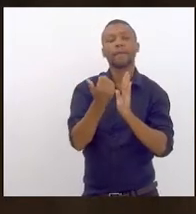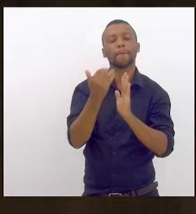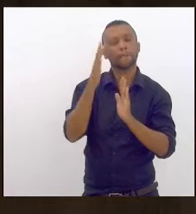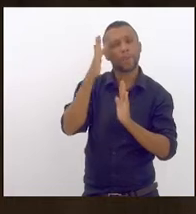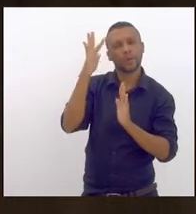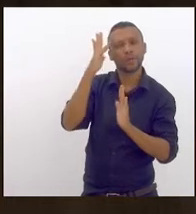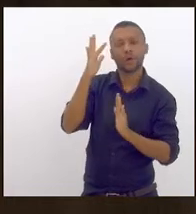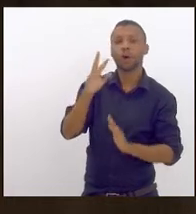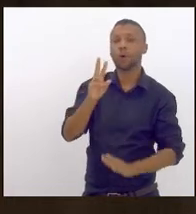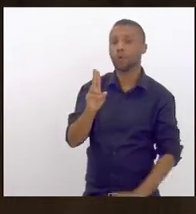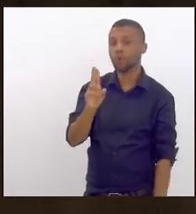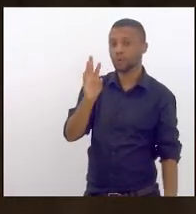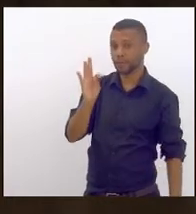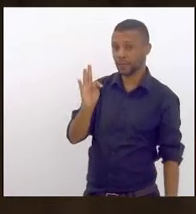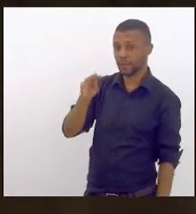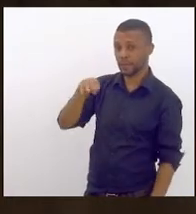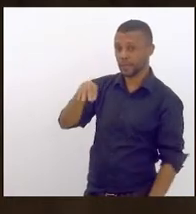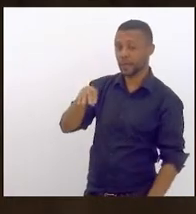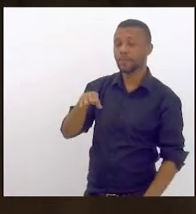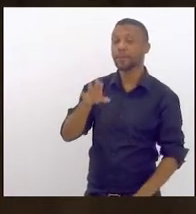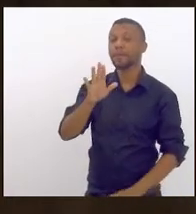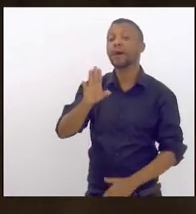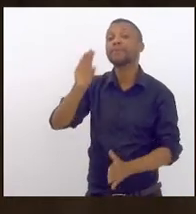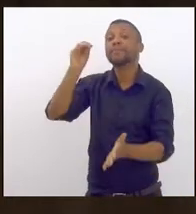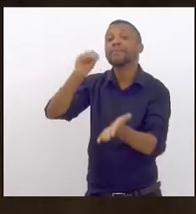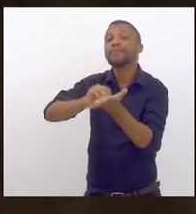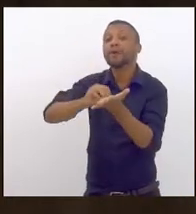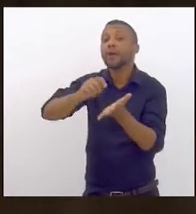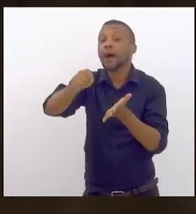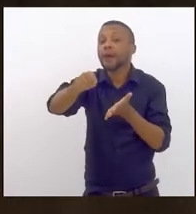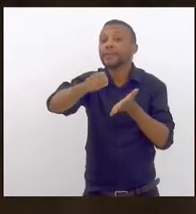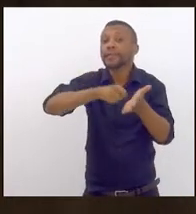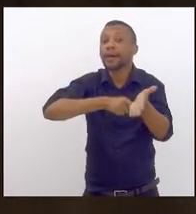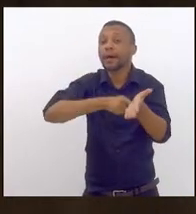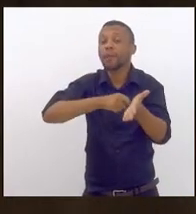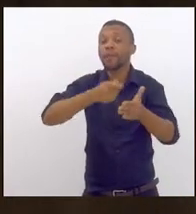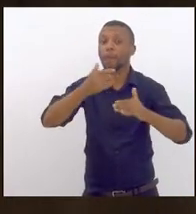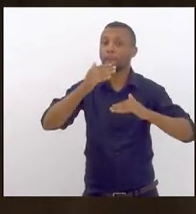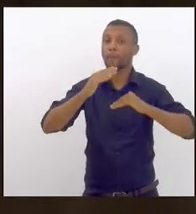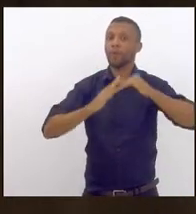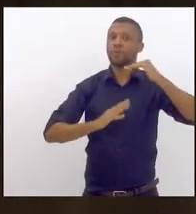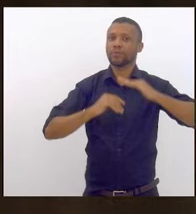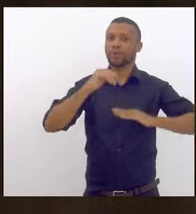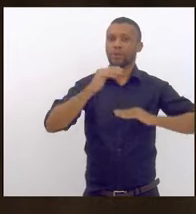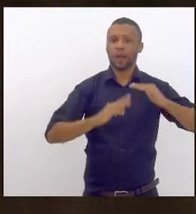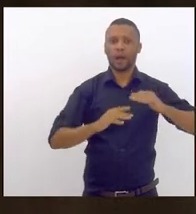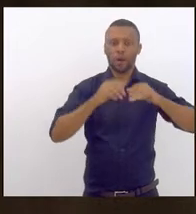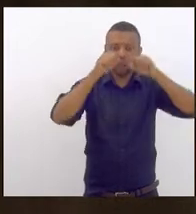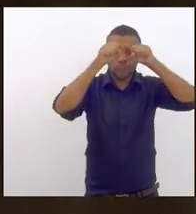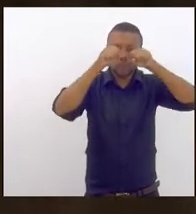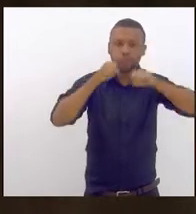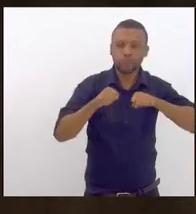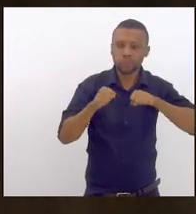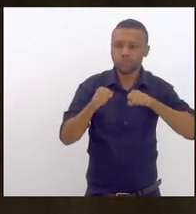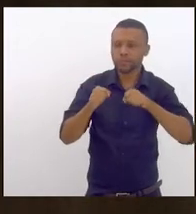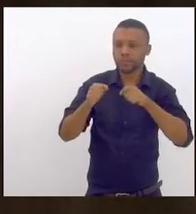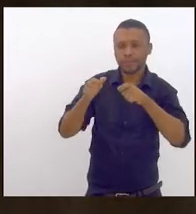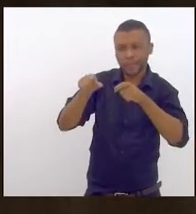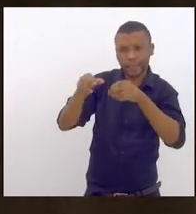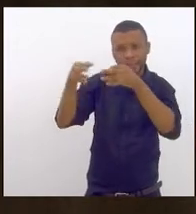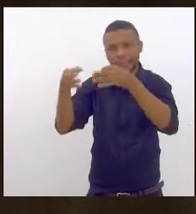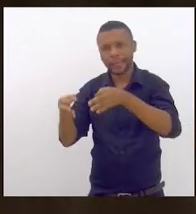que não está assinado por nenhum profissional atestando que a mesma está